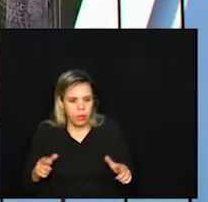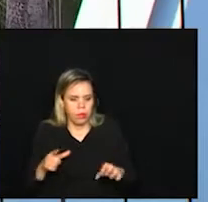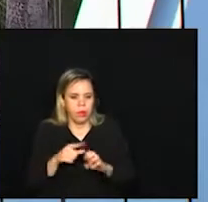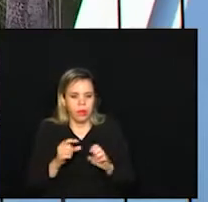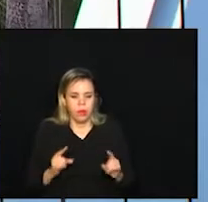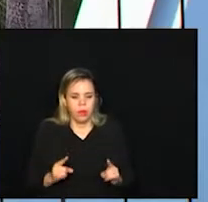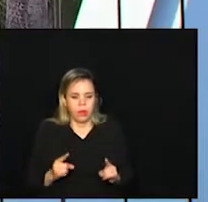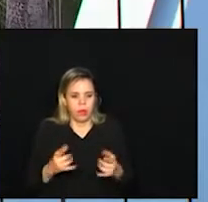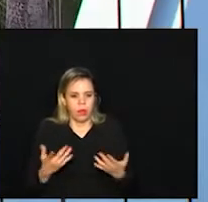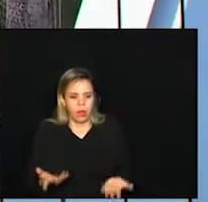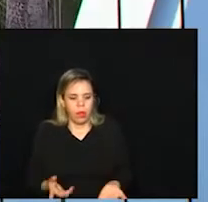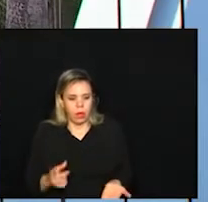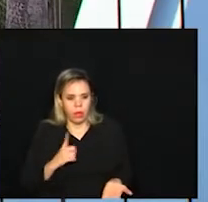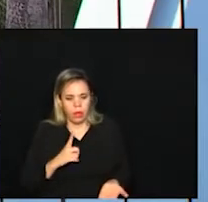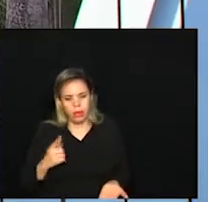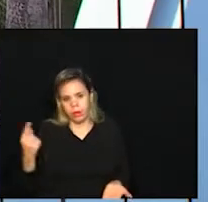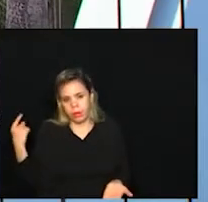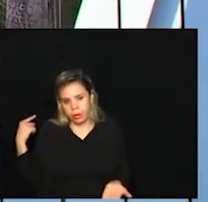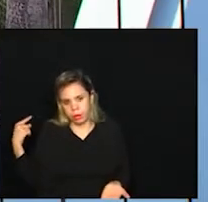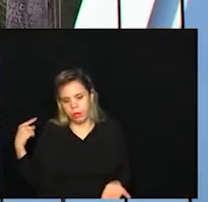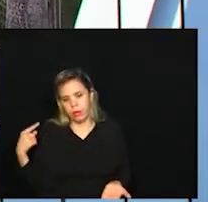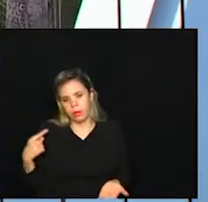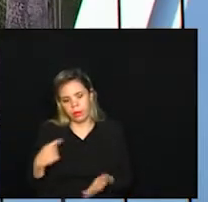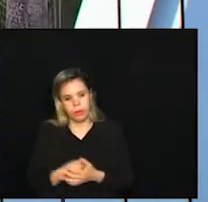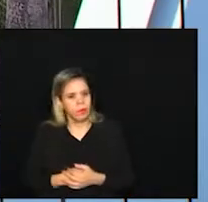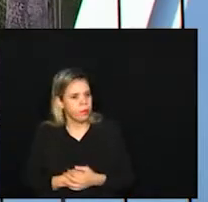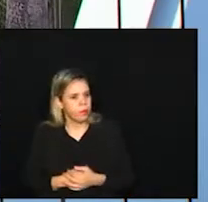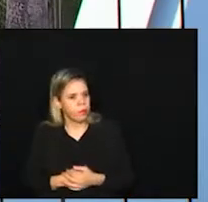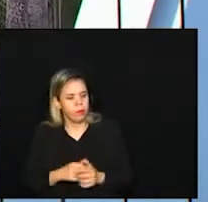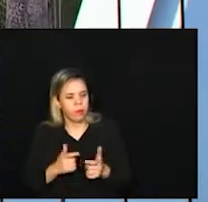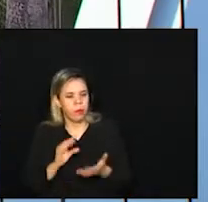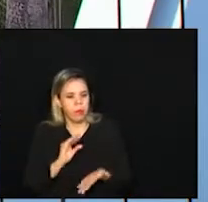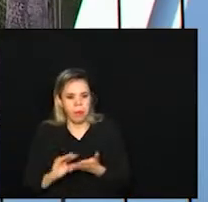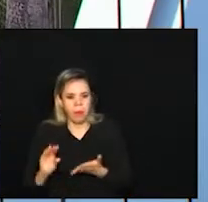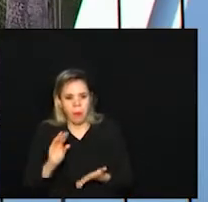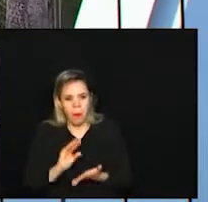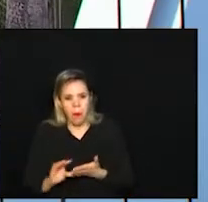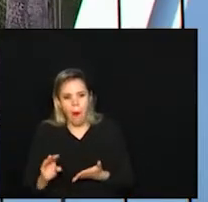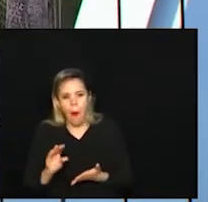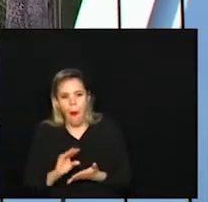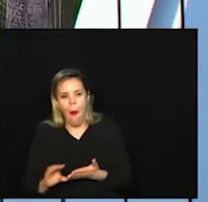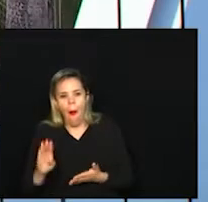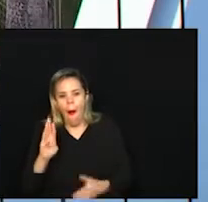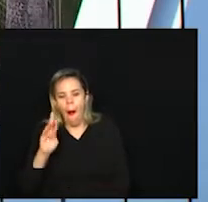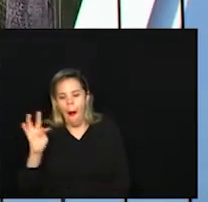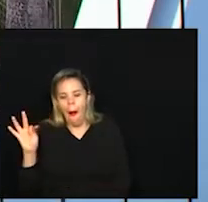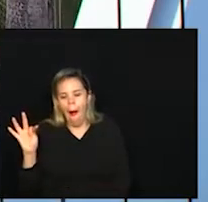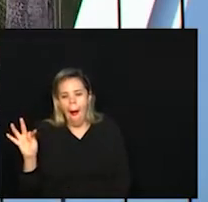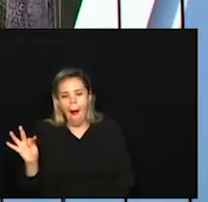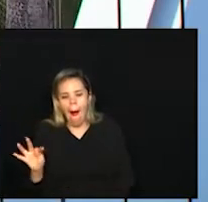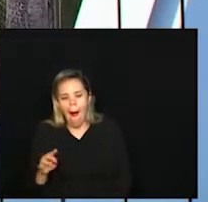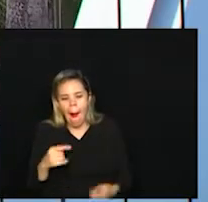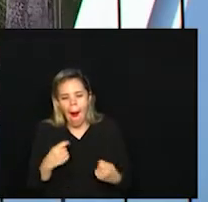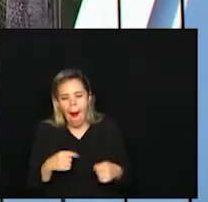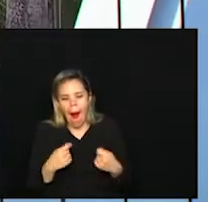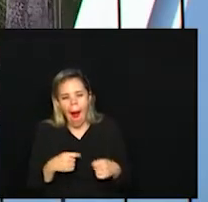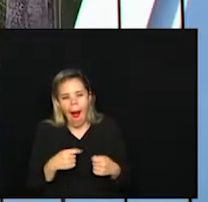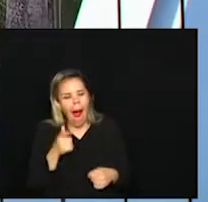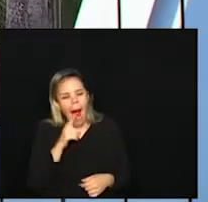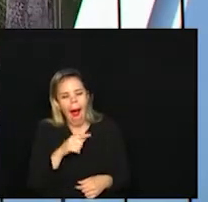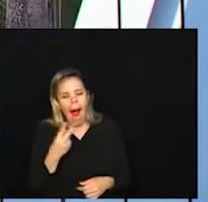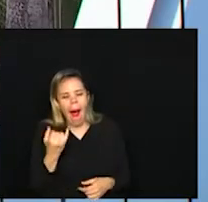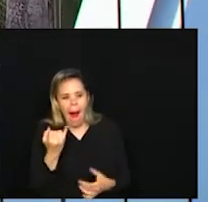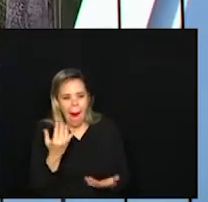Empreendimentos como houve no caso do grandes investimentos como houve no caso do BRT é preciso